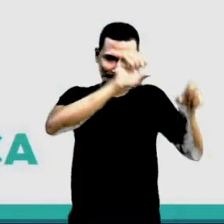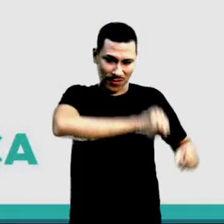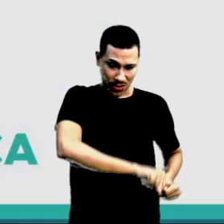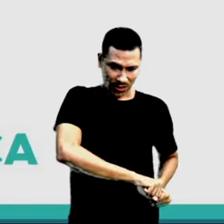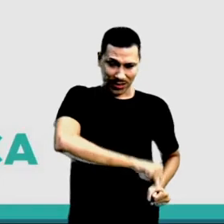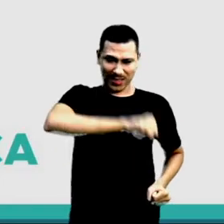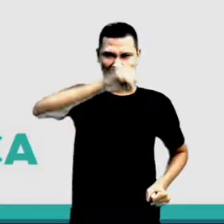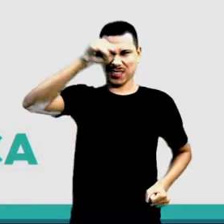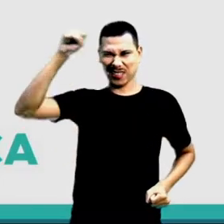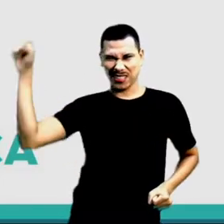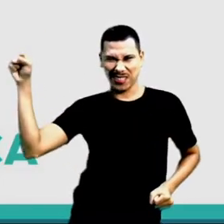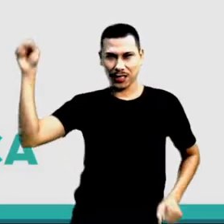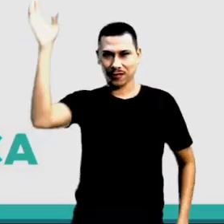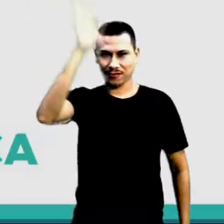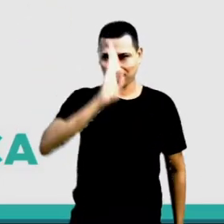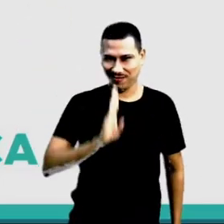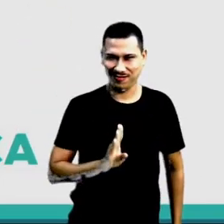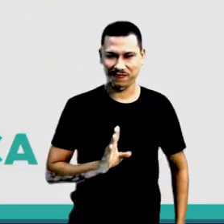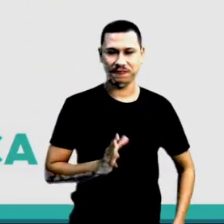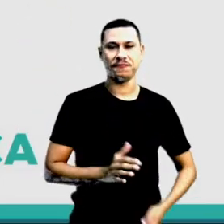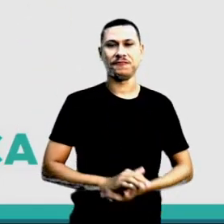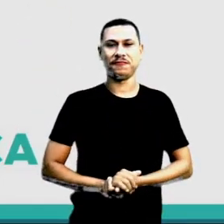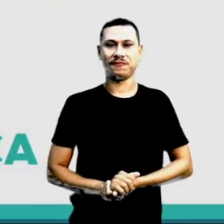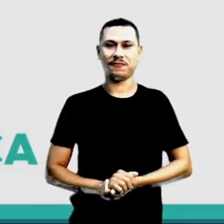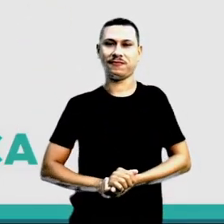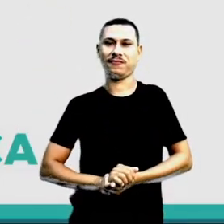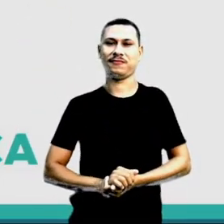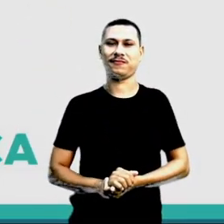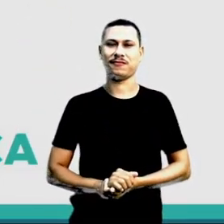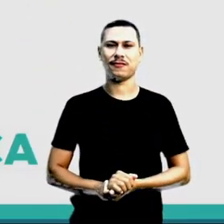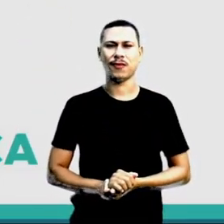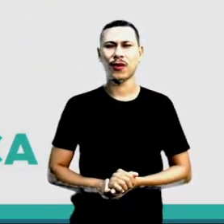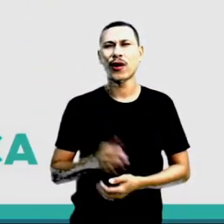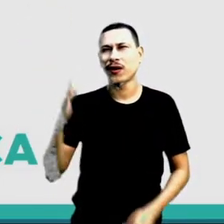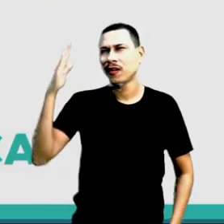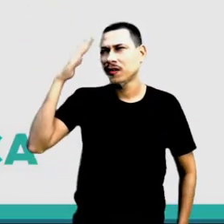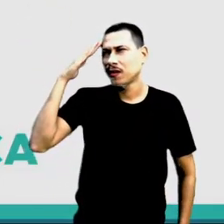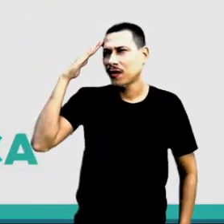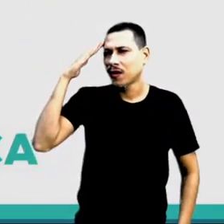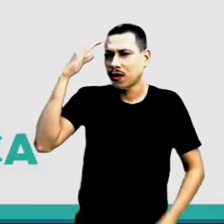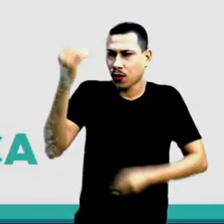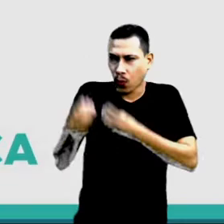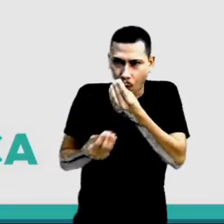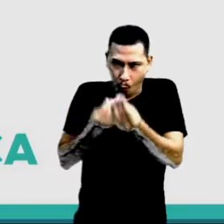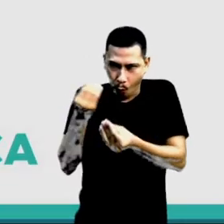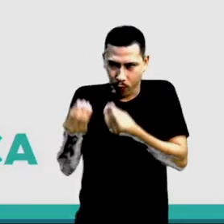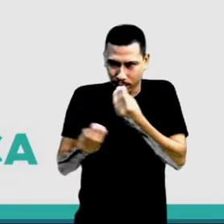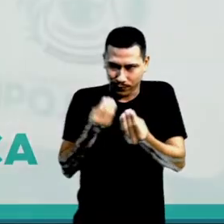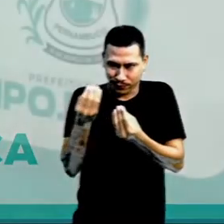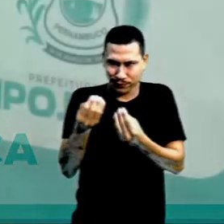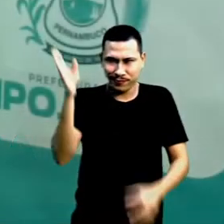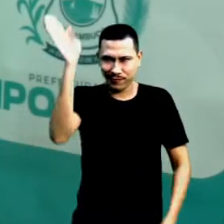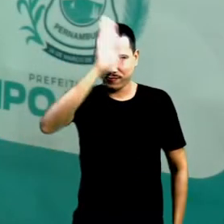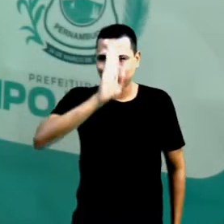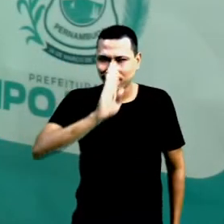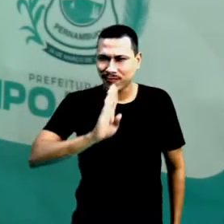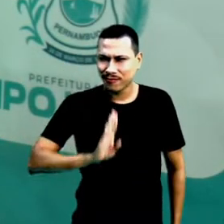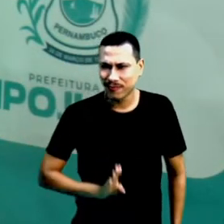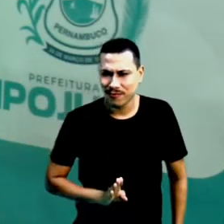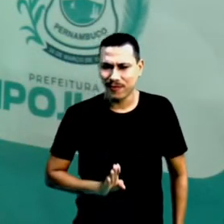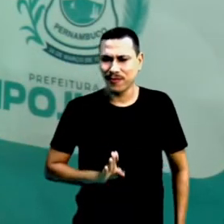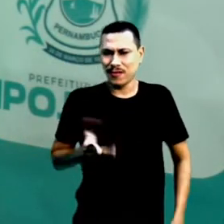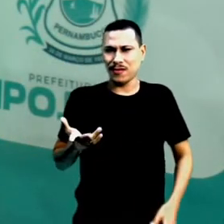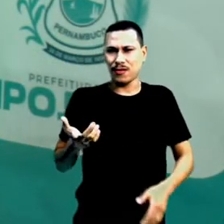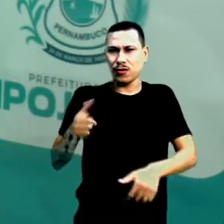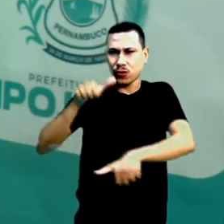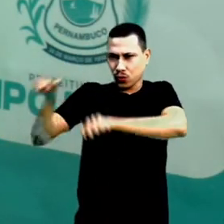sobre a independência do Brasil, né? Nós vamos ver como é que o nosso país, o Brasil, ele